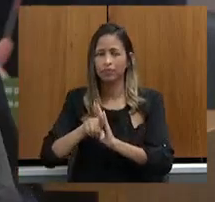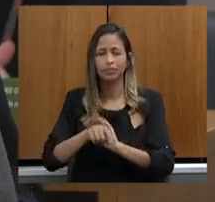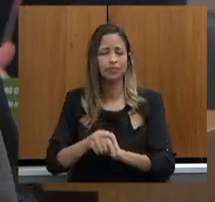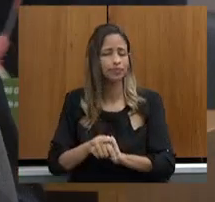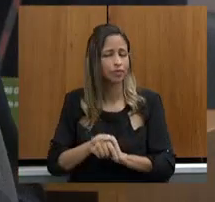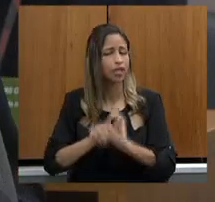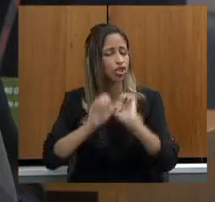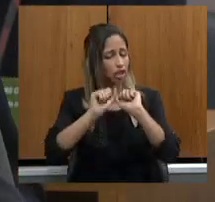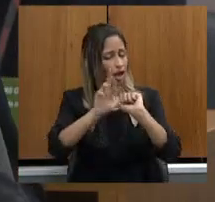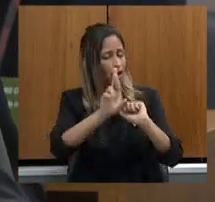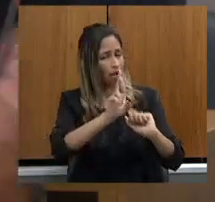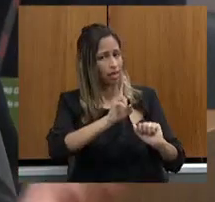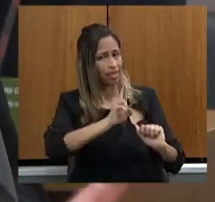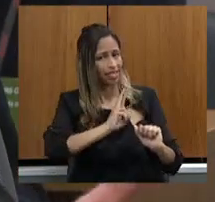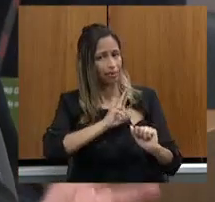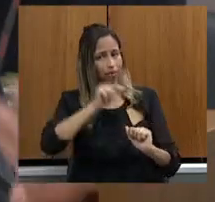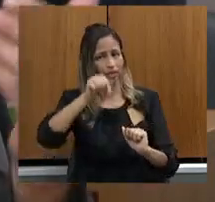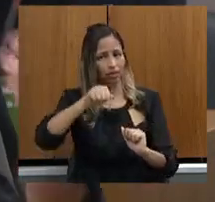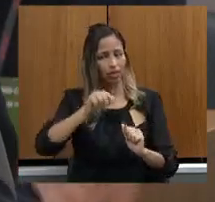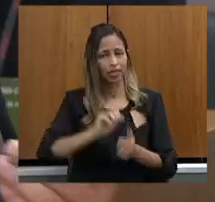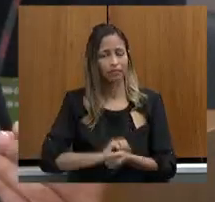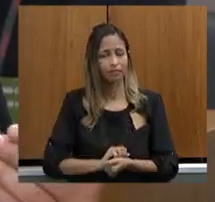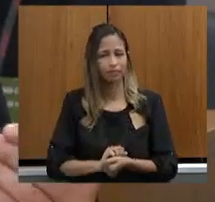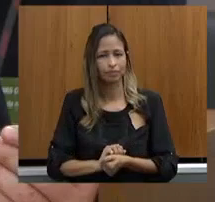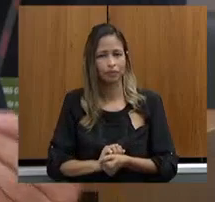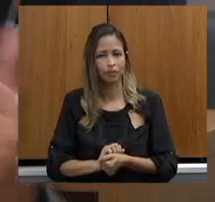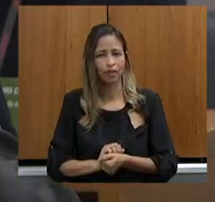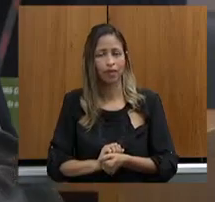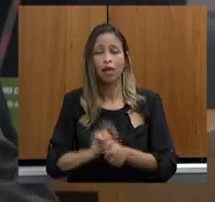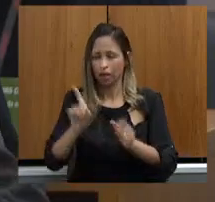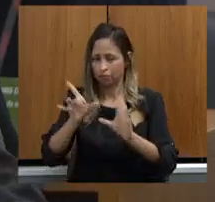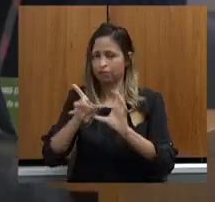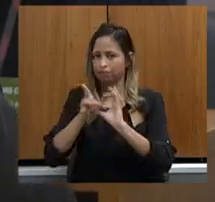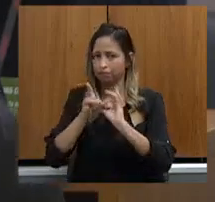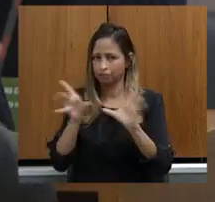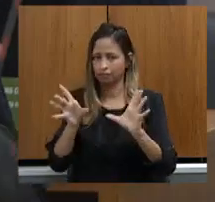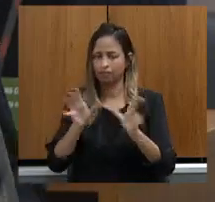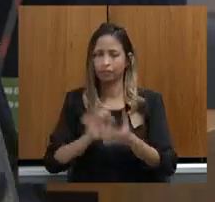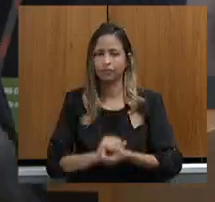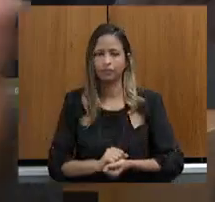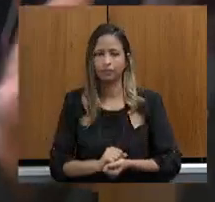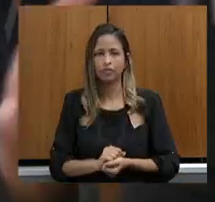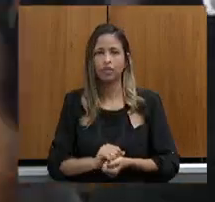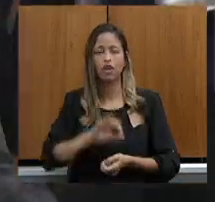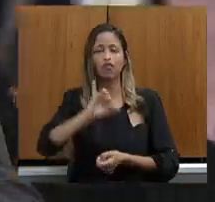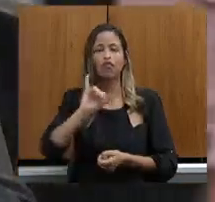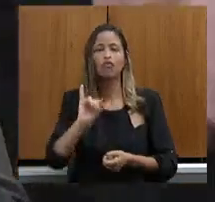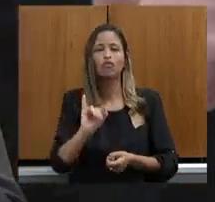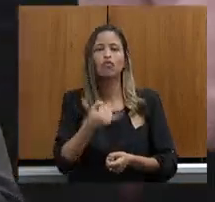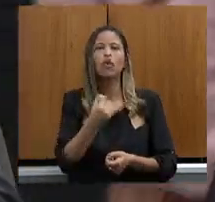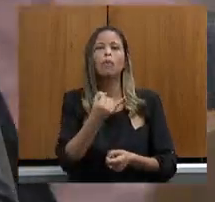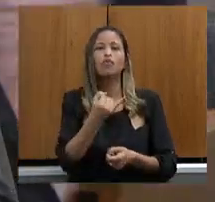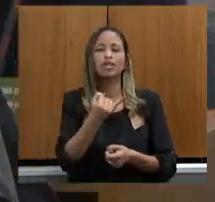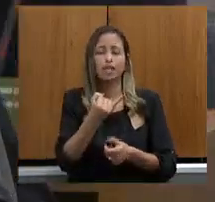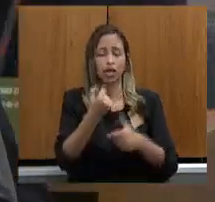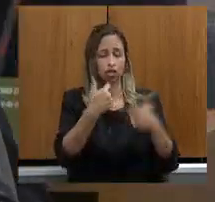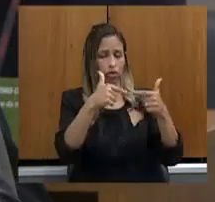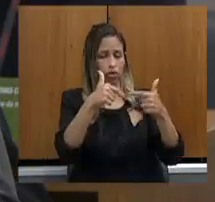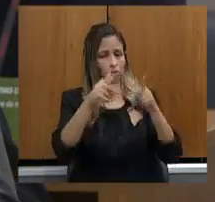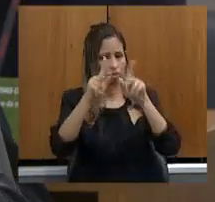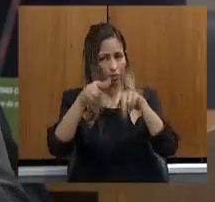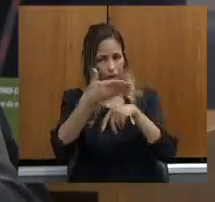você me respondeu aqui porque com a tesão que foi autorizada na minha eu quero até aproveitando de vários servidores públicos